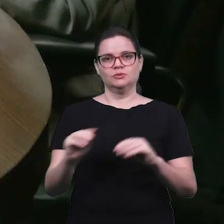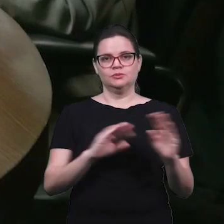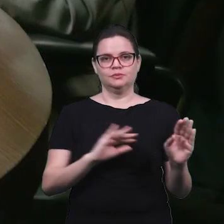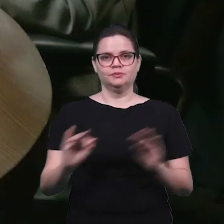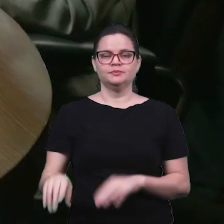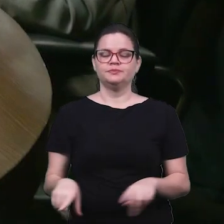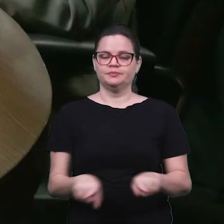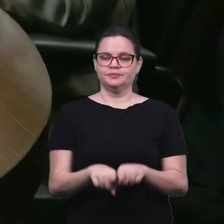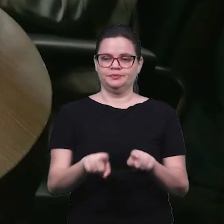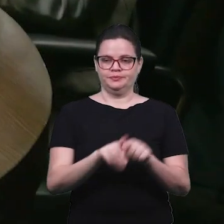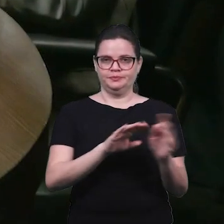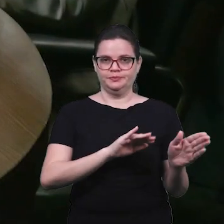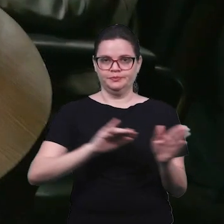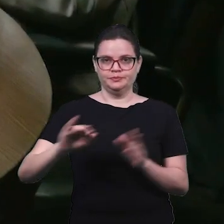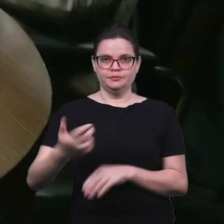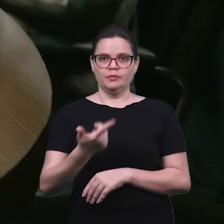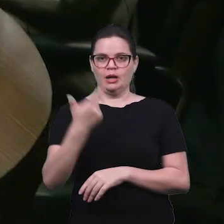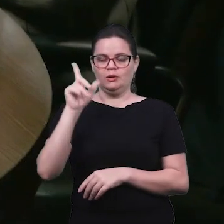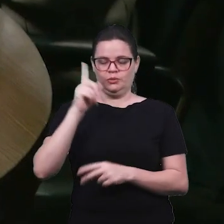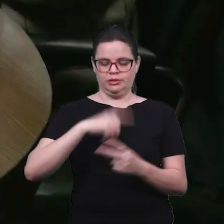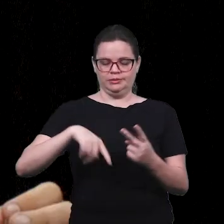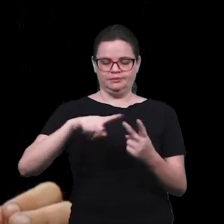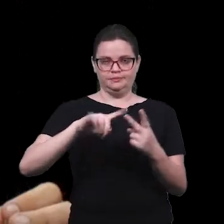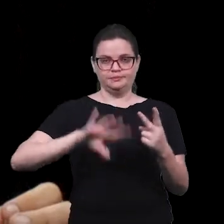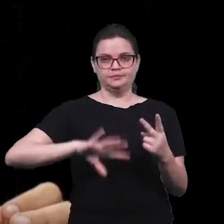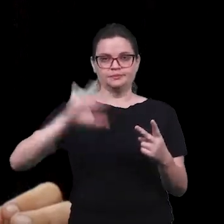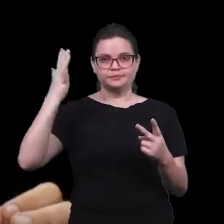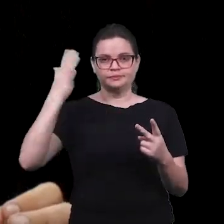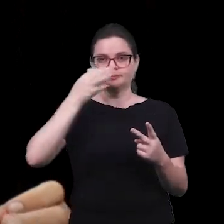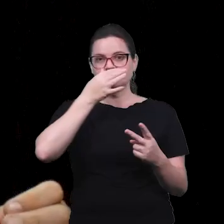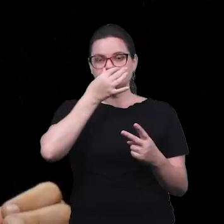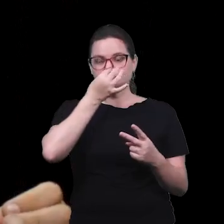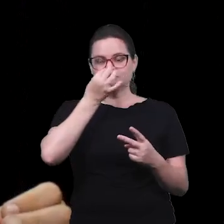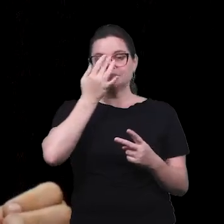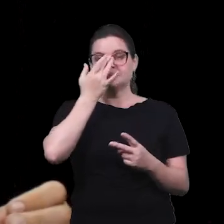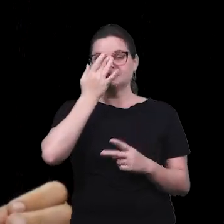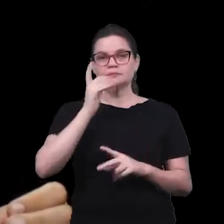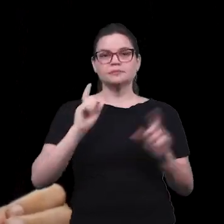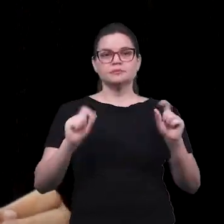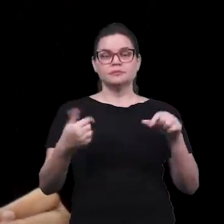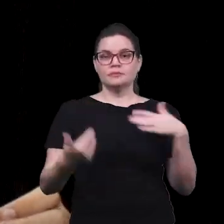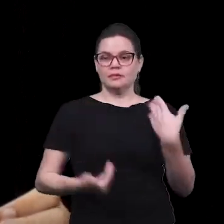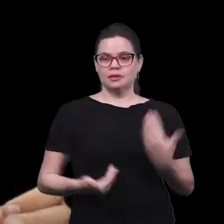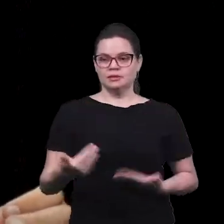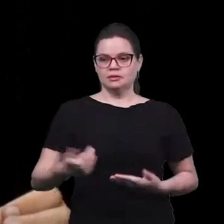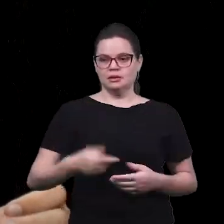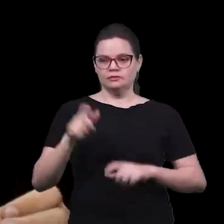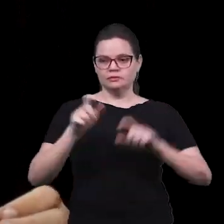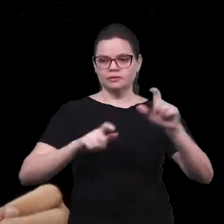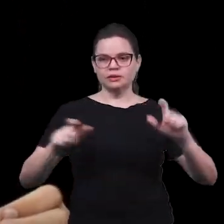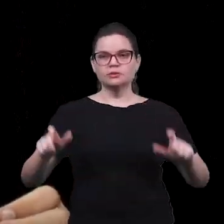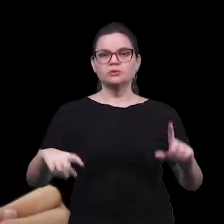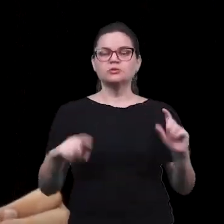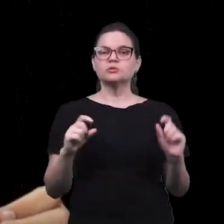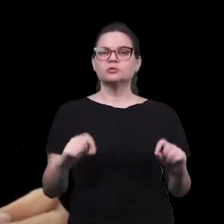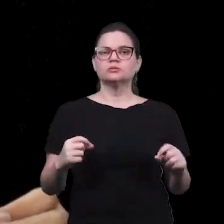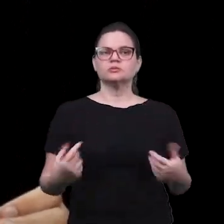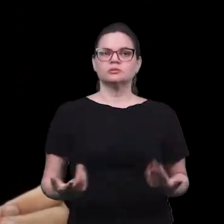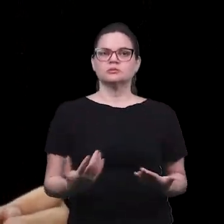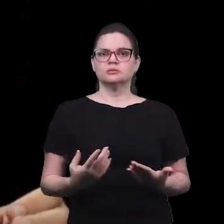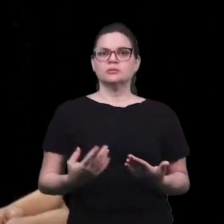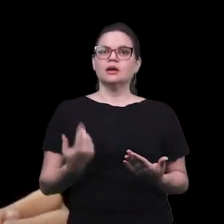um outro campo, uma outra situação, que são de irmãos, de pessoas que